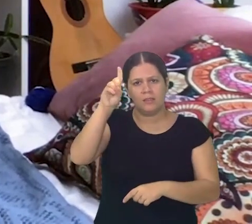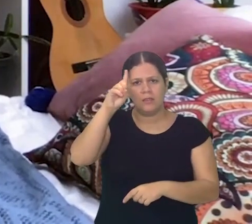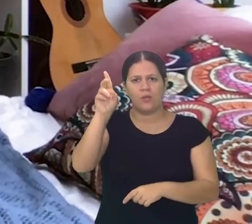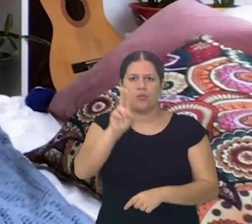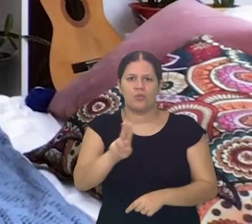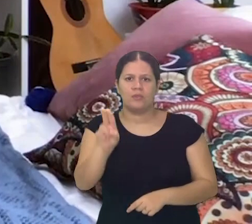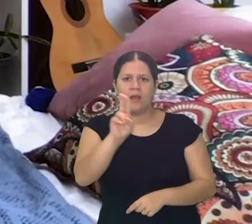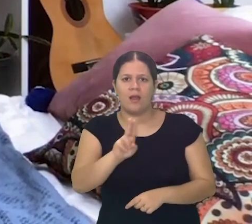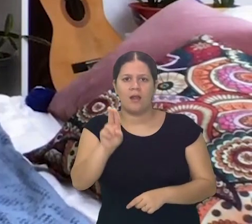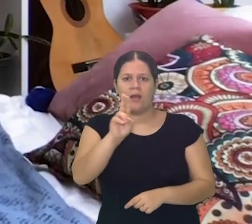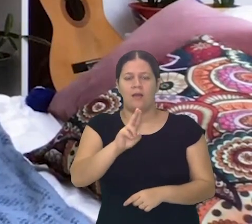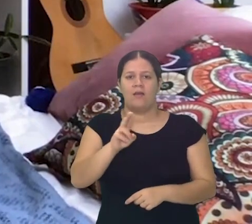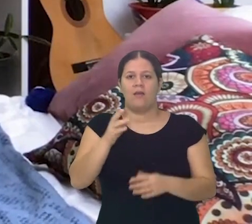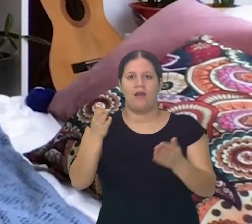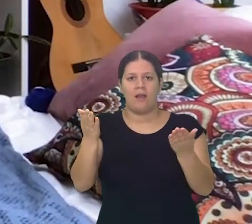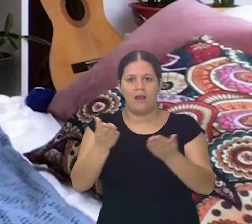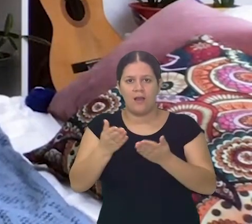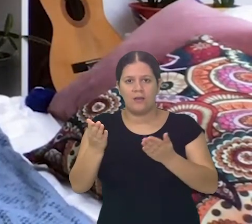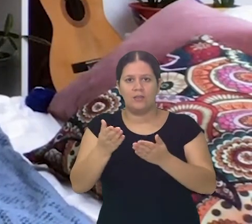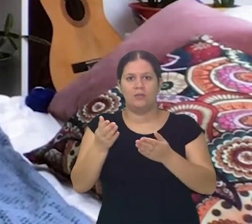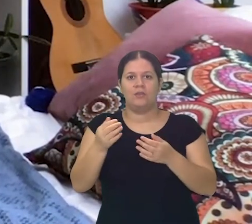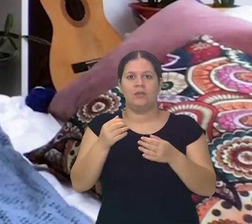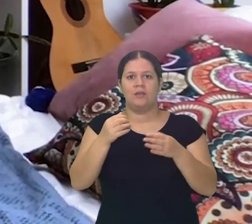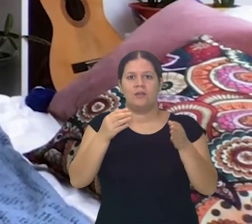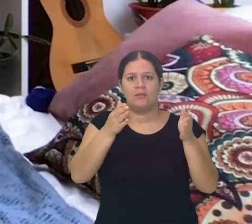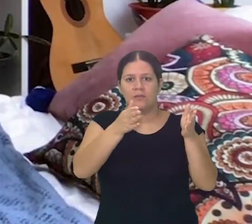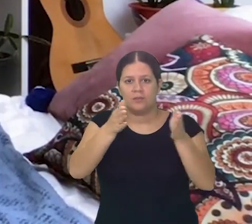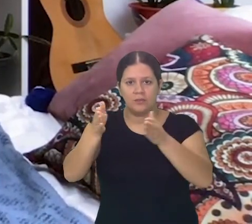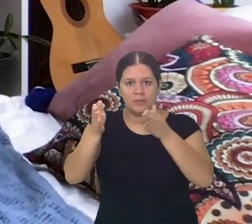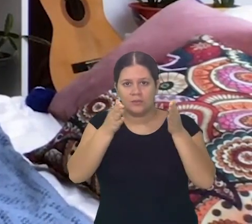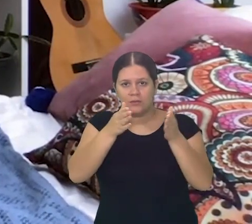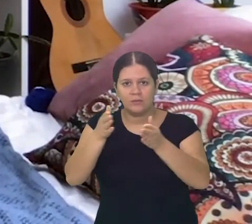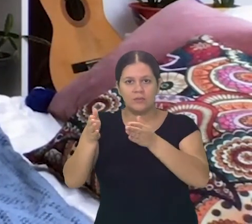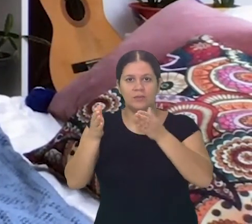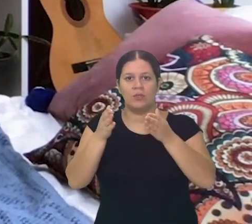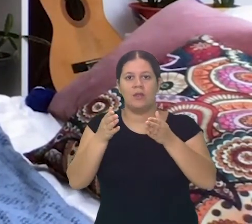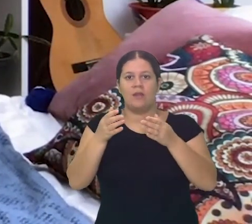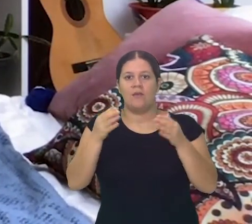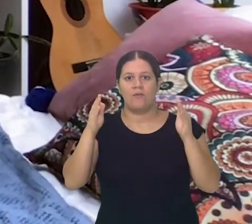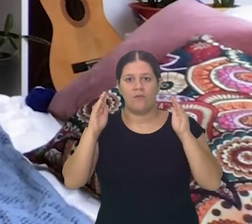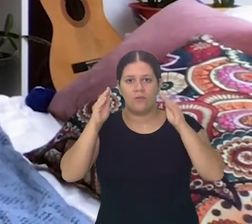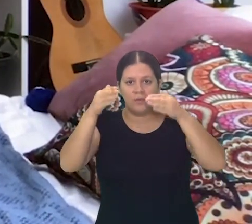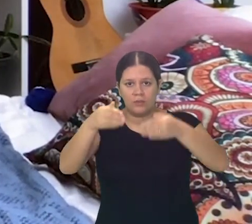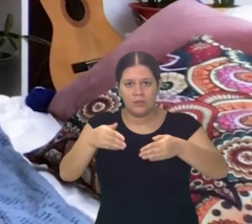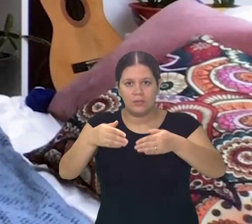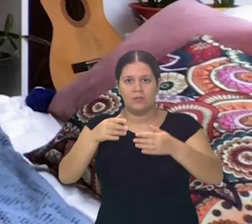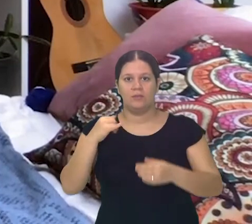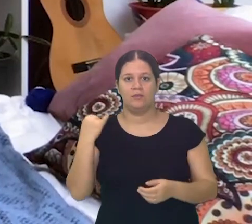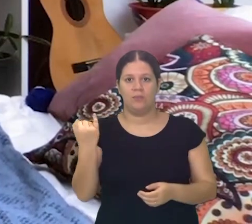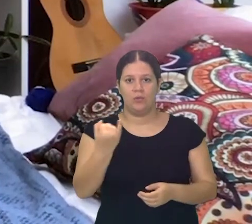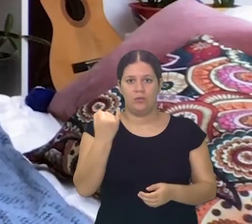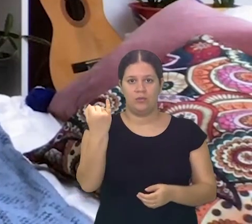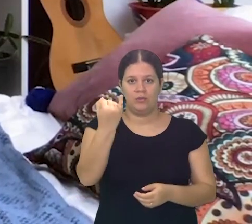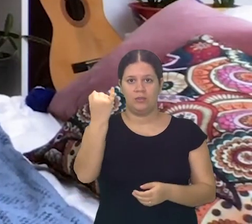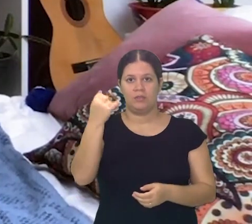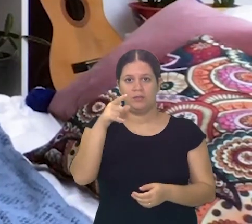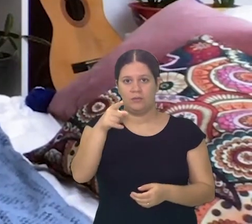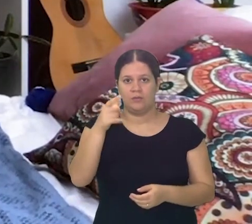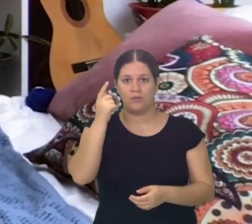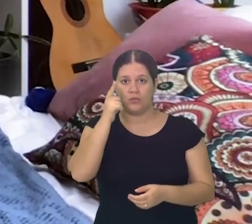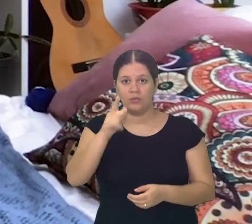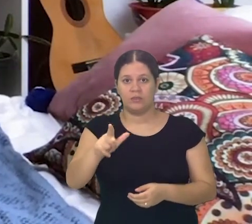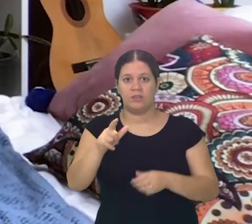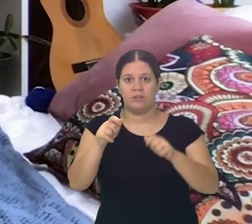do nosso dia a dia. Assista aos vídeos com atenção, muito foco nessa hora. Eles serão importantes para que você